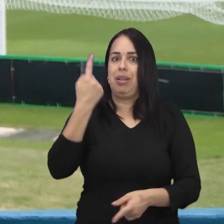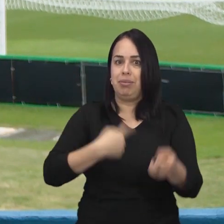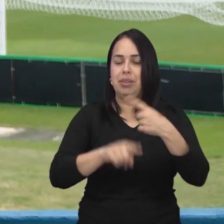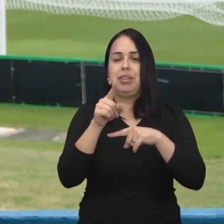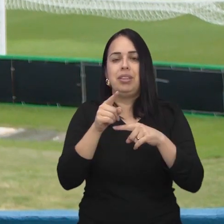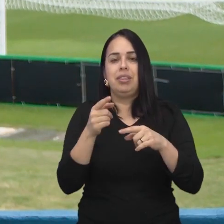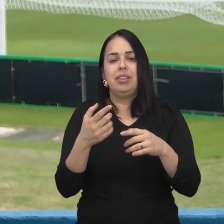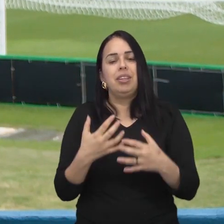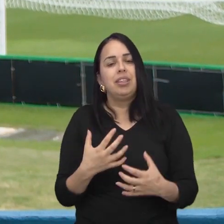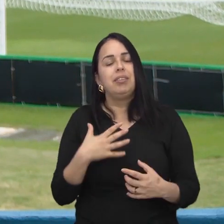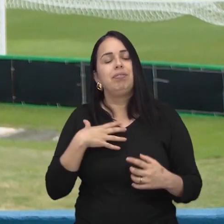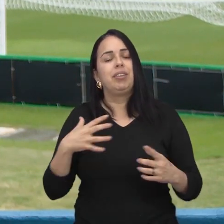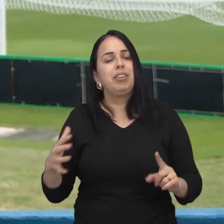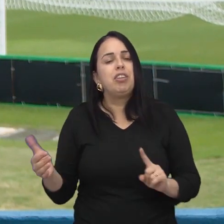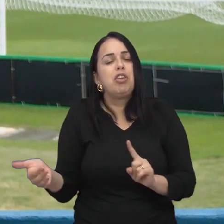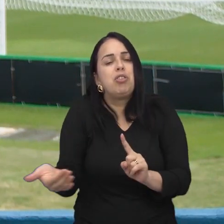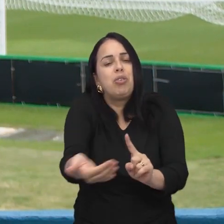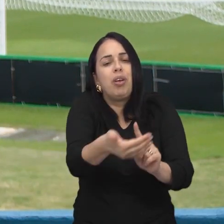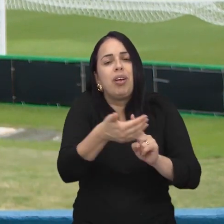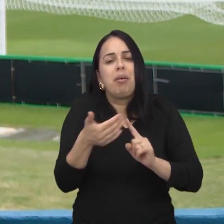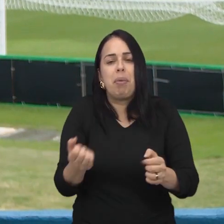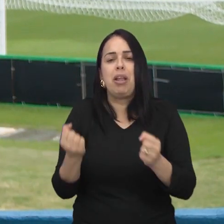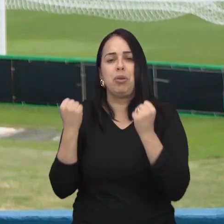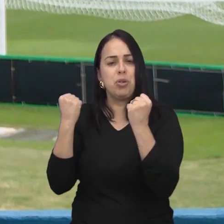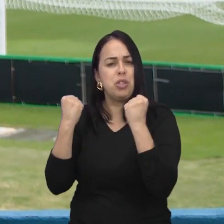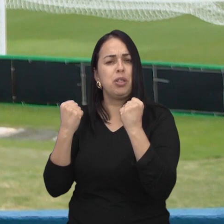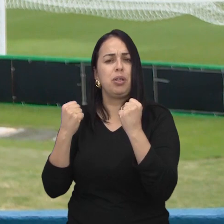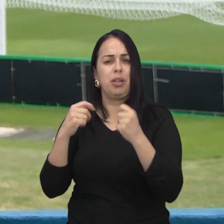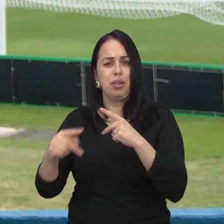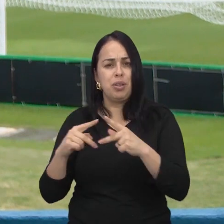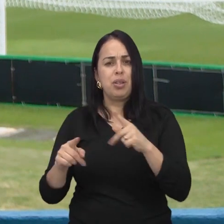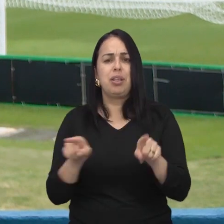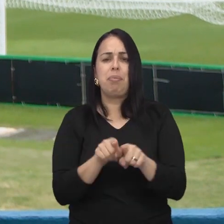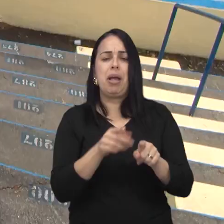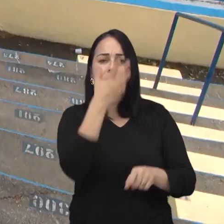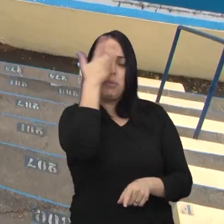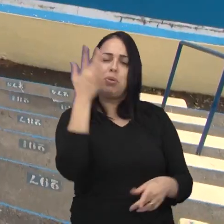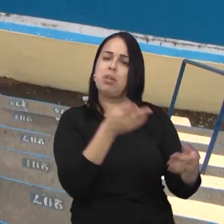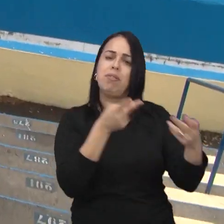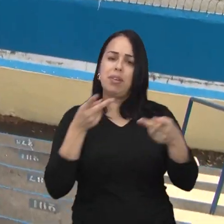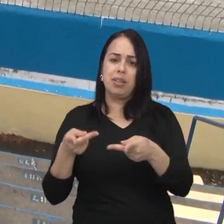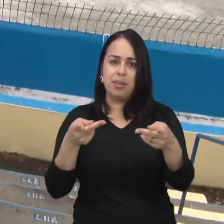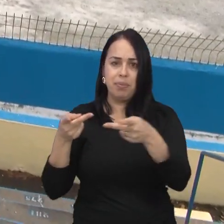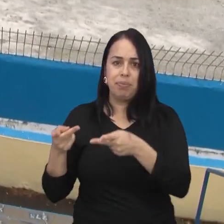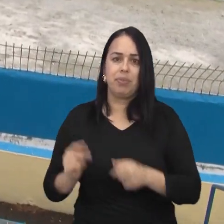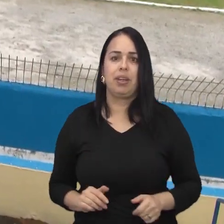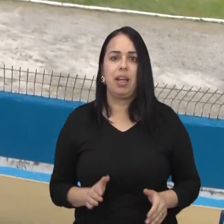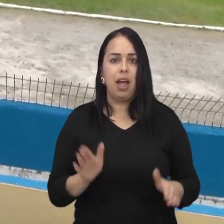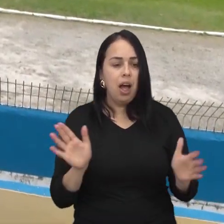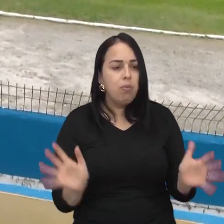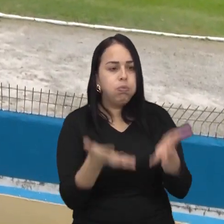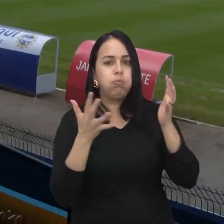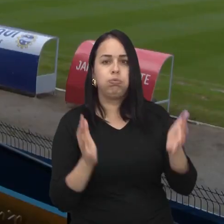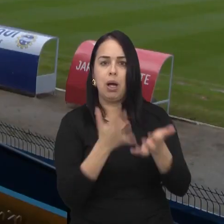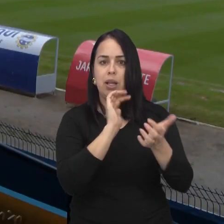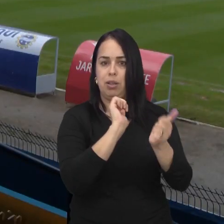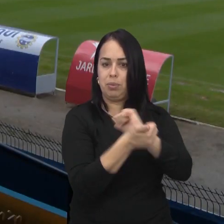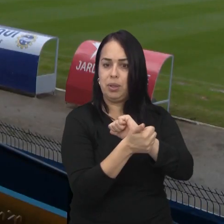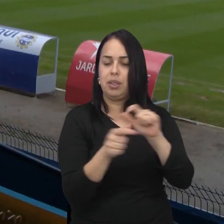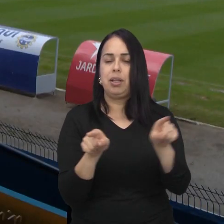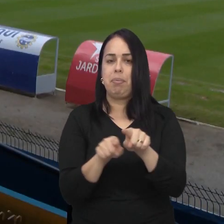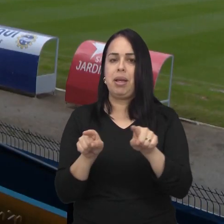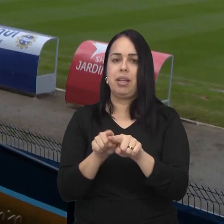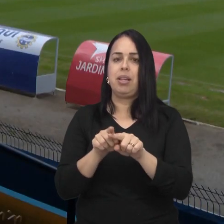estádio agora mais aconchegante para a torcida de São José e para os visitantes também, né? E mais do que favorecer o futebol, criar